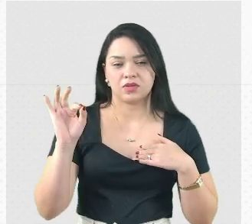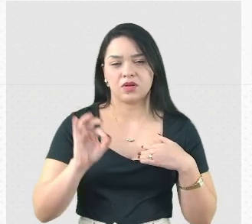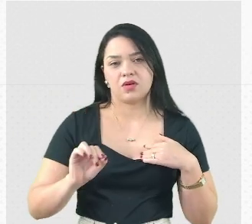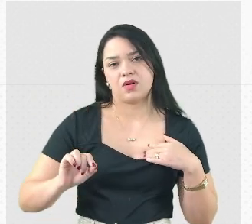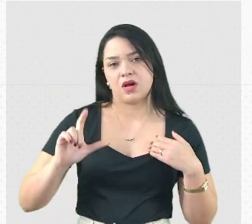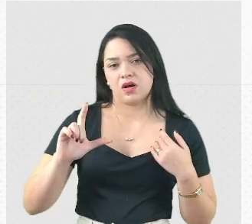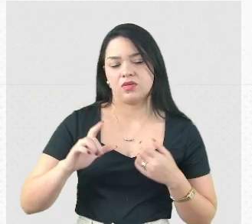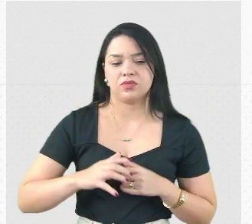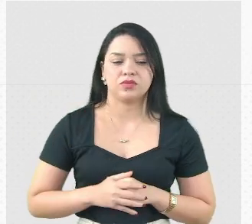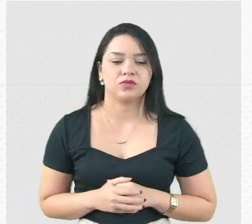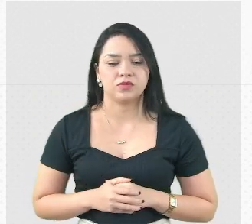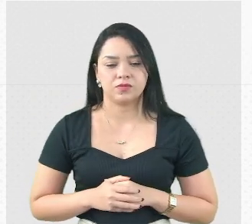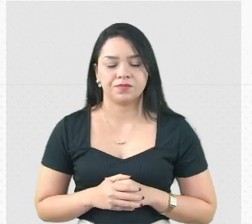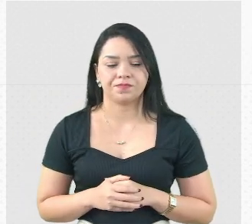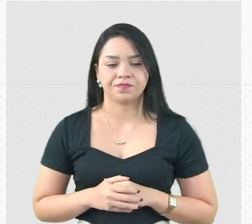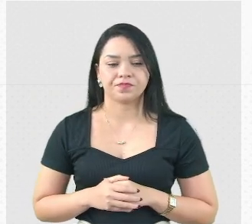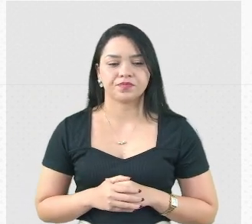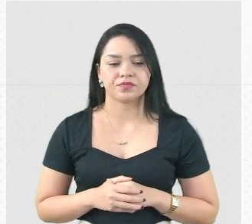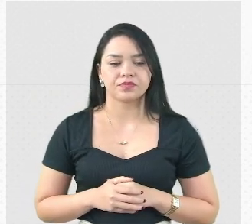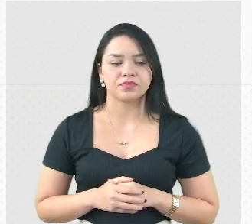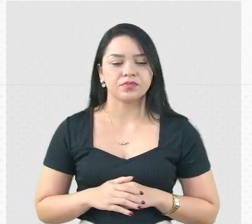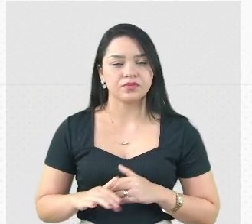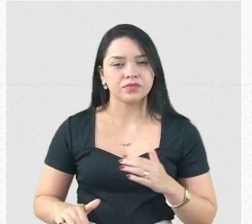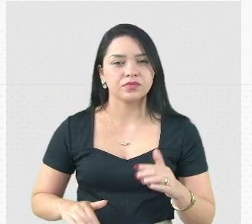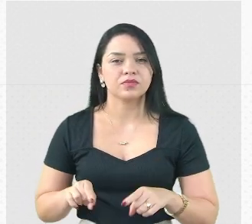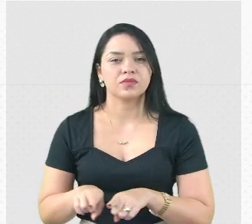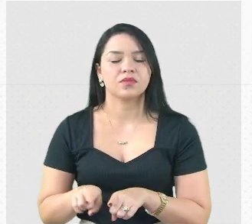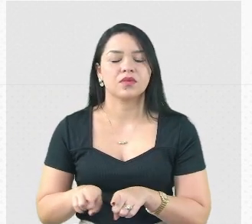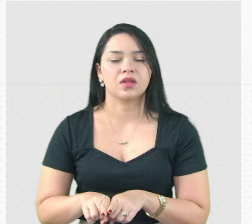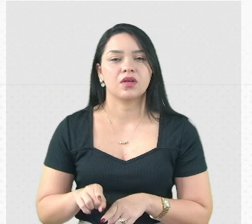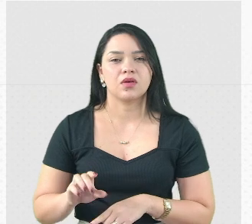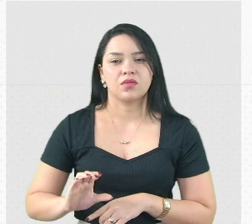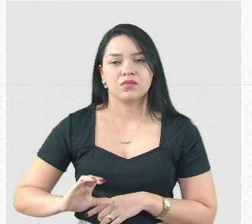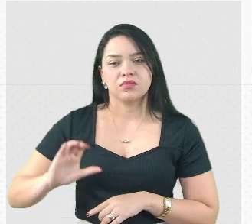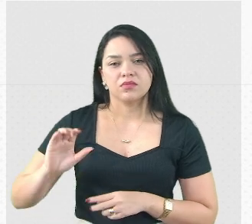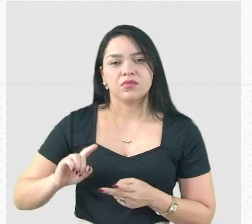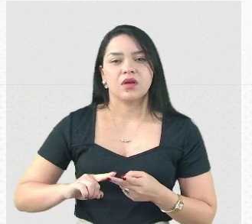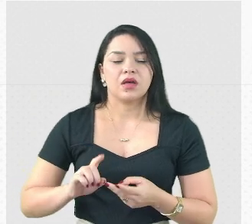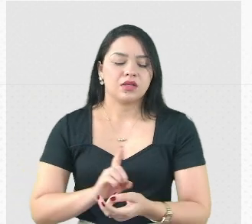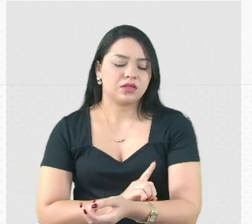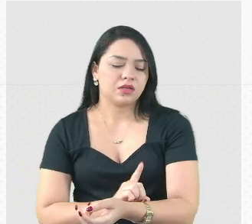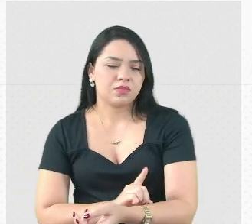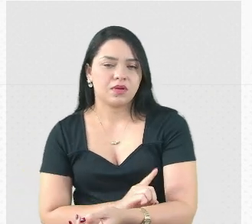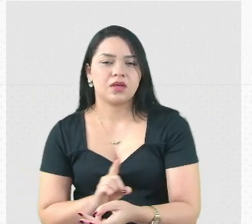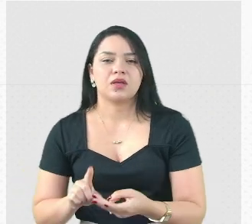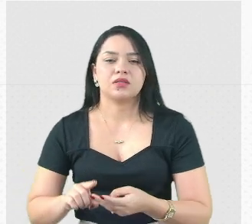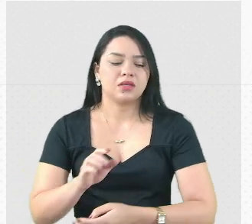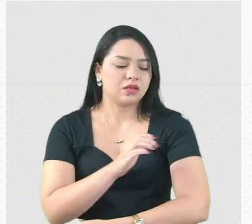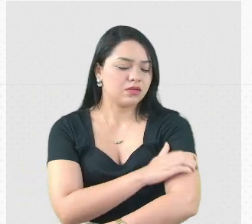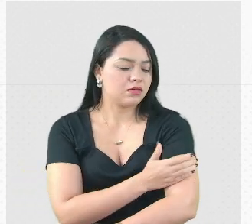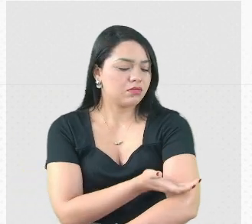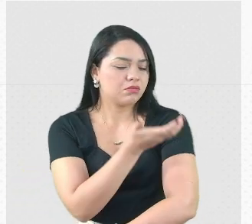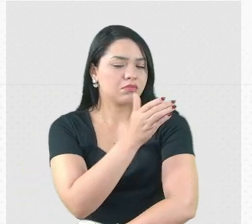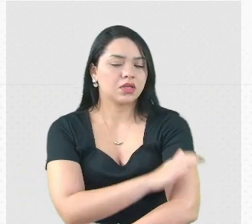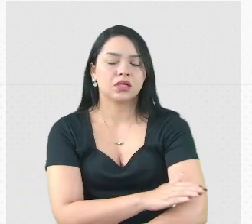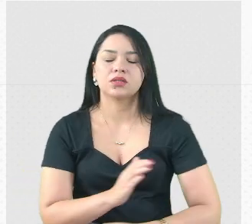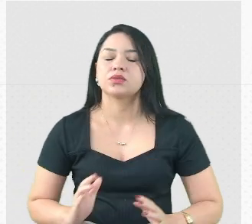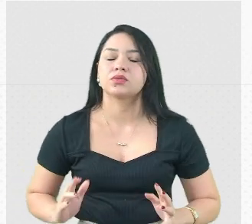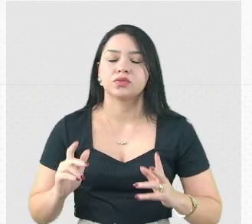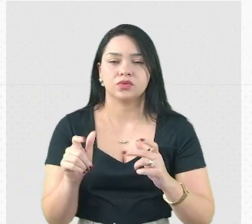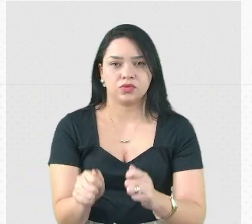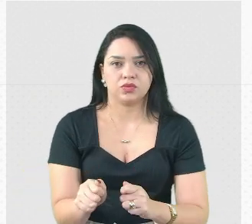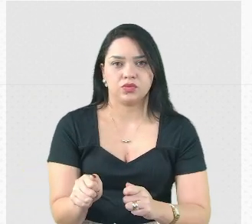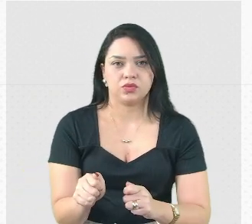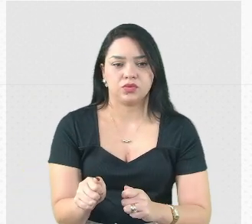alto. Nós podemos desenvolver aí o colesterol, a diabetes, a hipertensão, tudo isso por